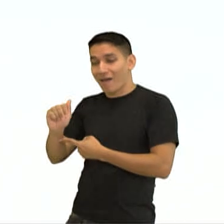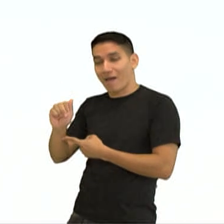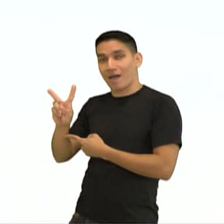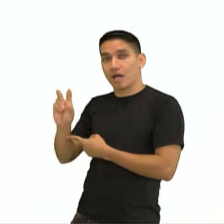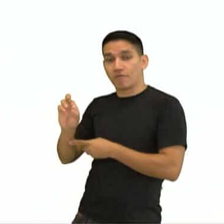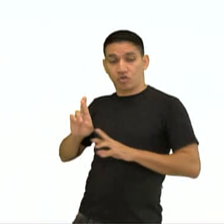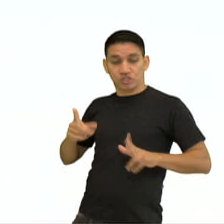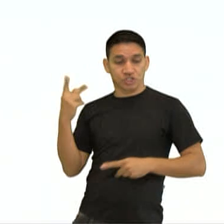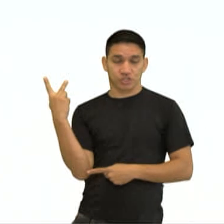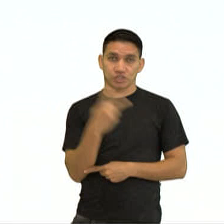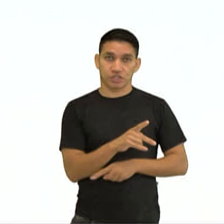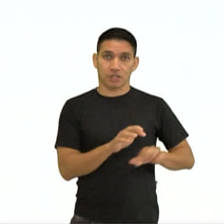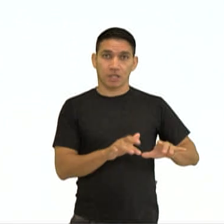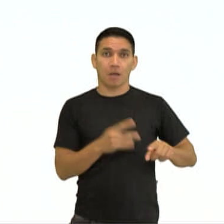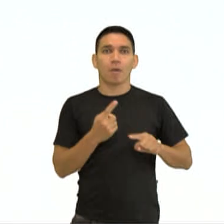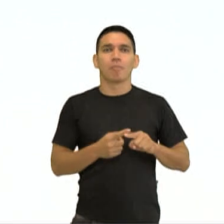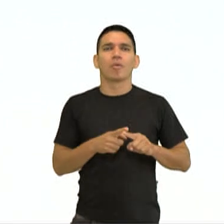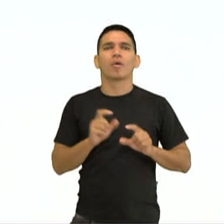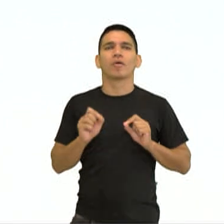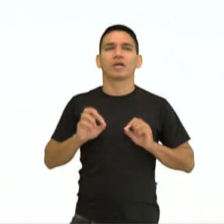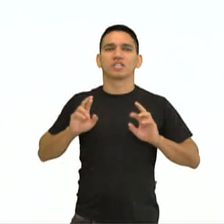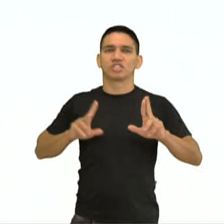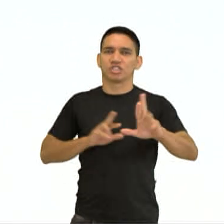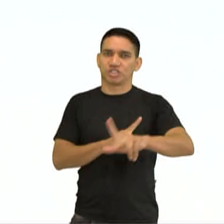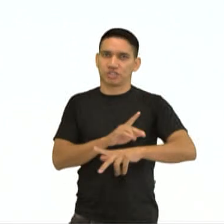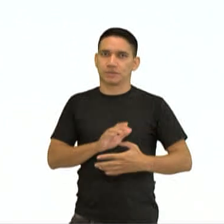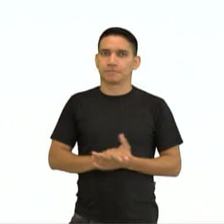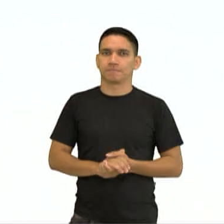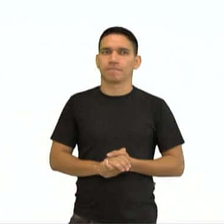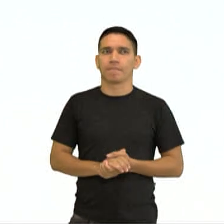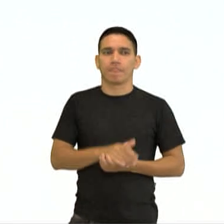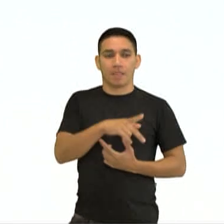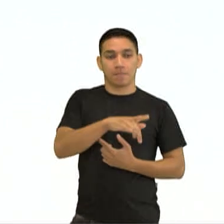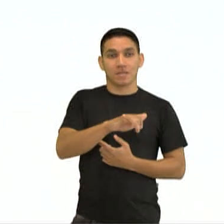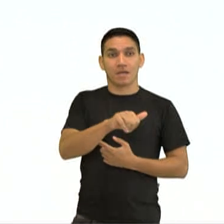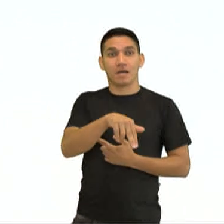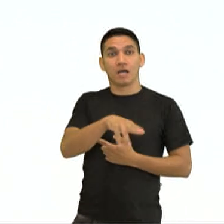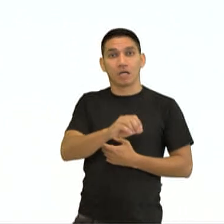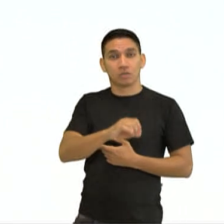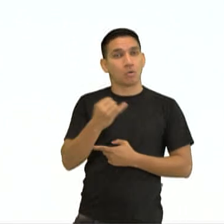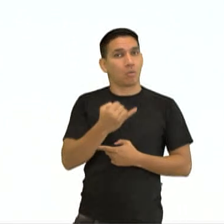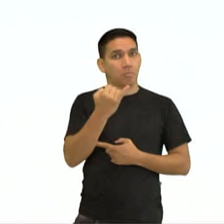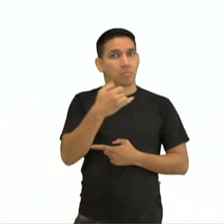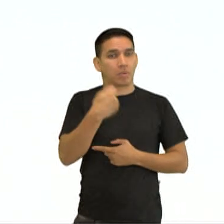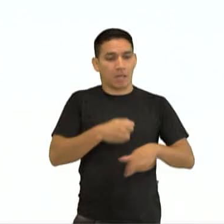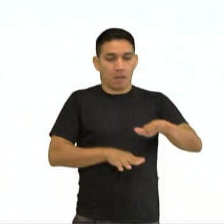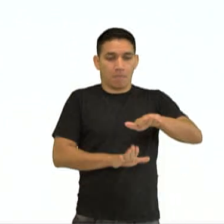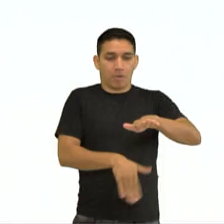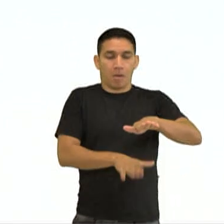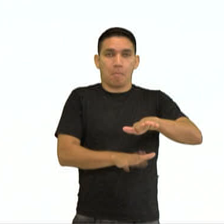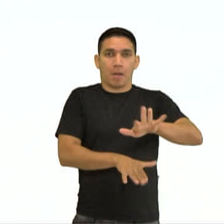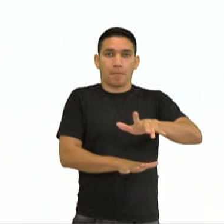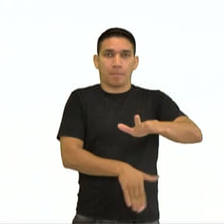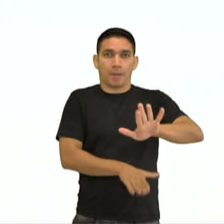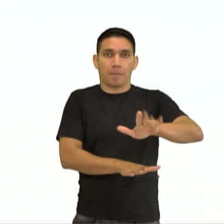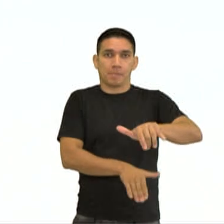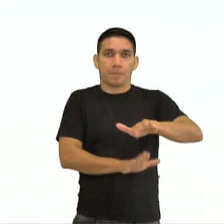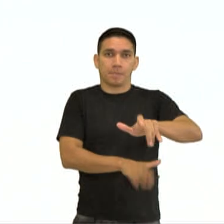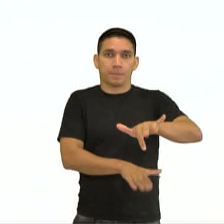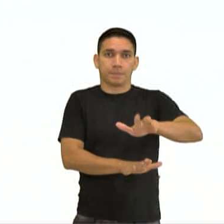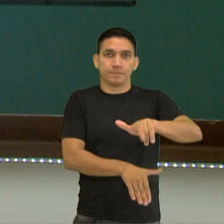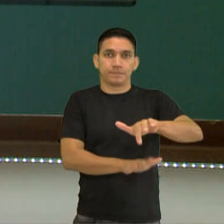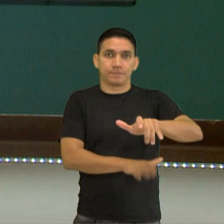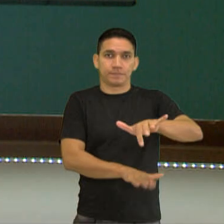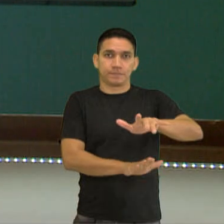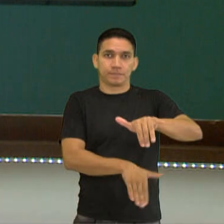piano por não ter os pedais. O piano é fundamental. No cravo você tem que ir lá só trabalhar em cima. Imagine, pessoal, o piano,